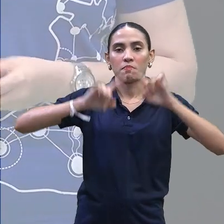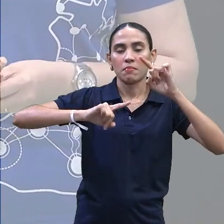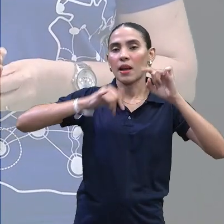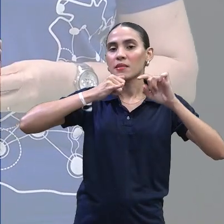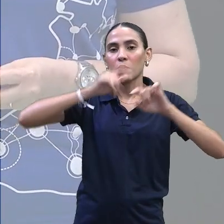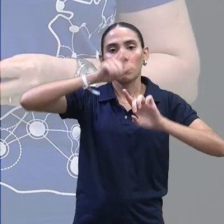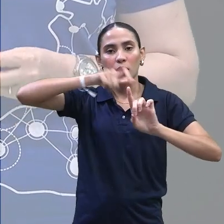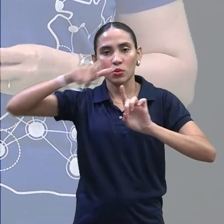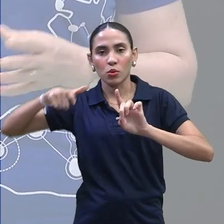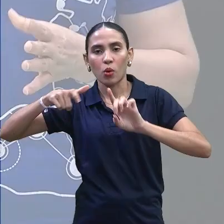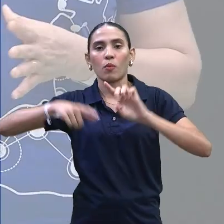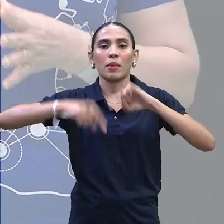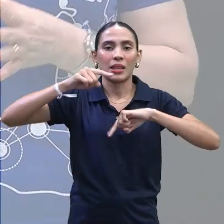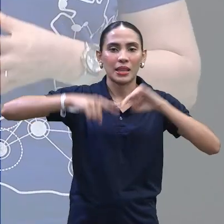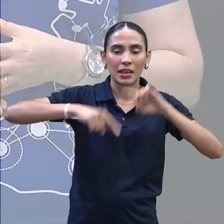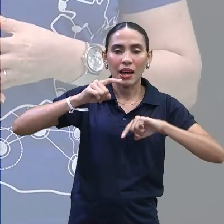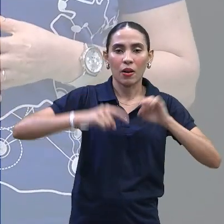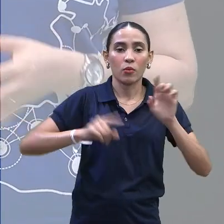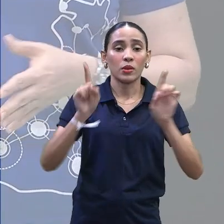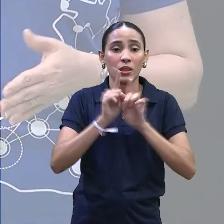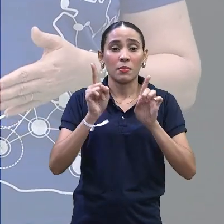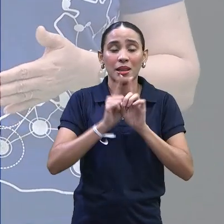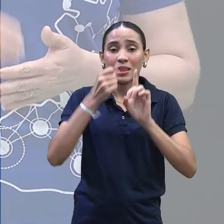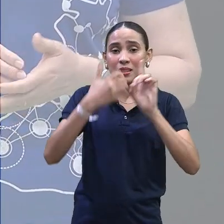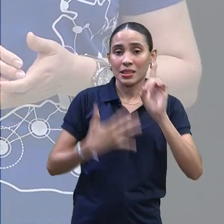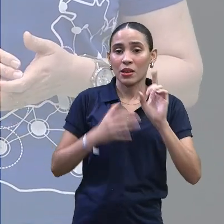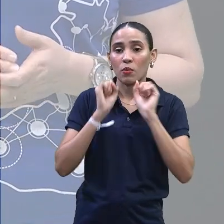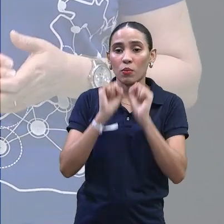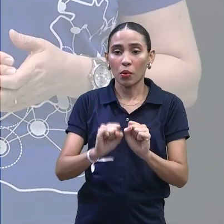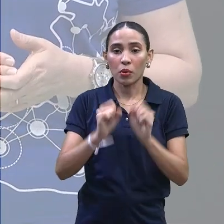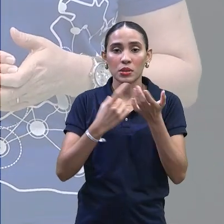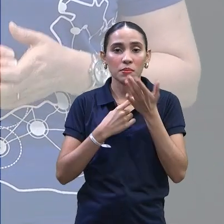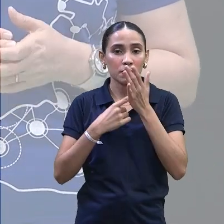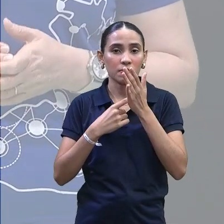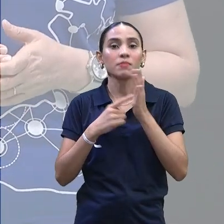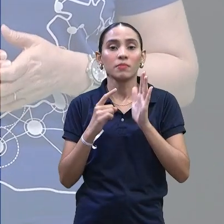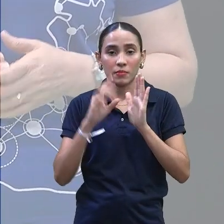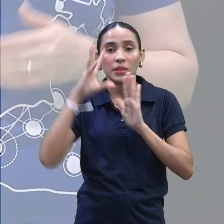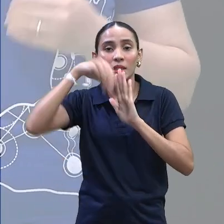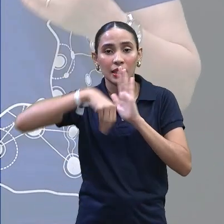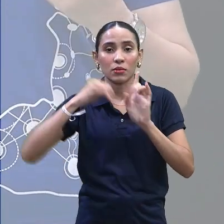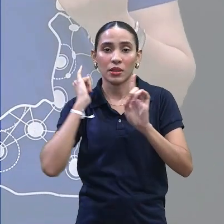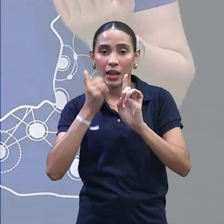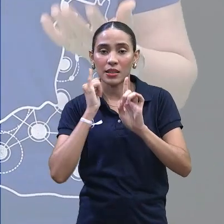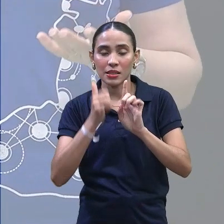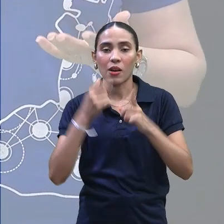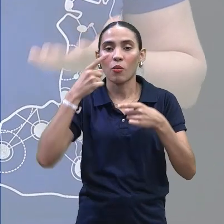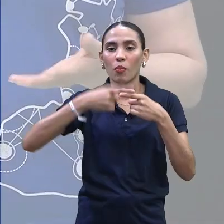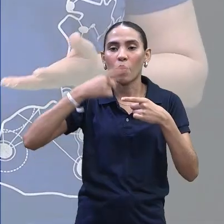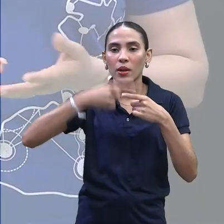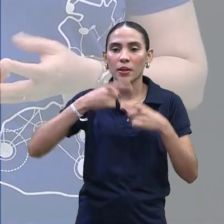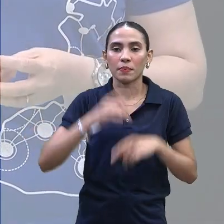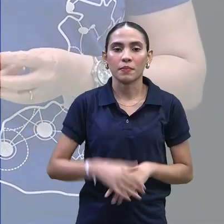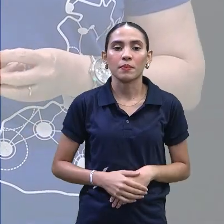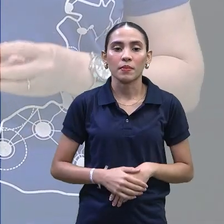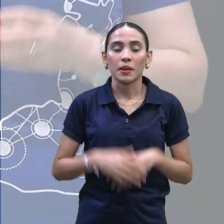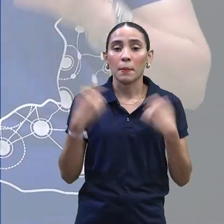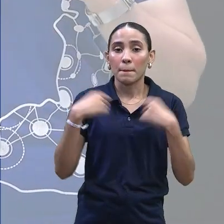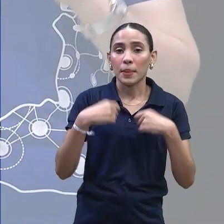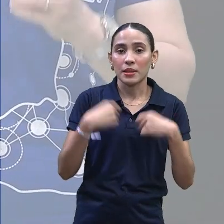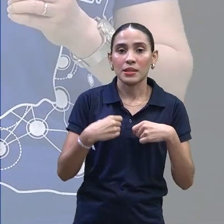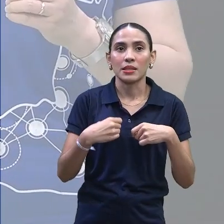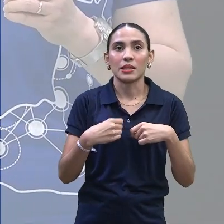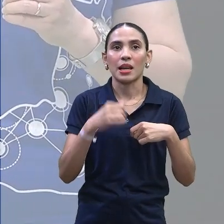as pessoas, né? Que inclusive a descrição ela pode estar presente na narração. Por quê? Porque há necessidade